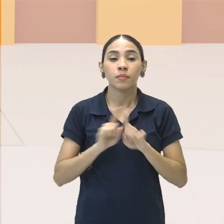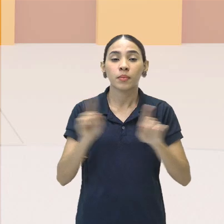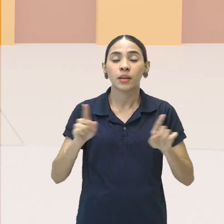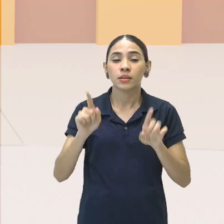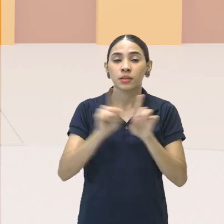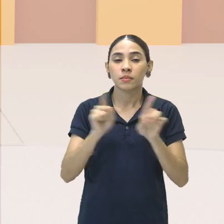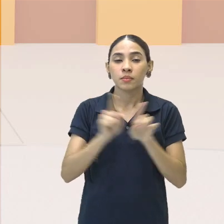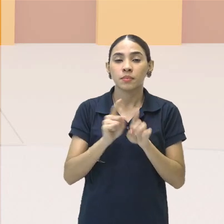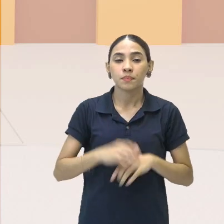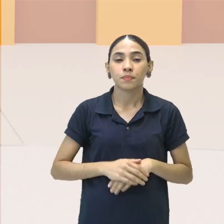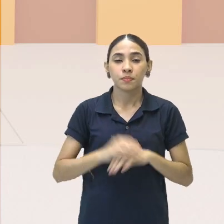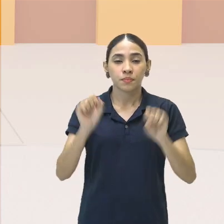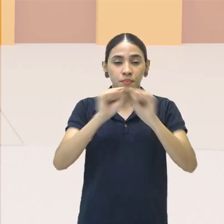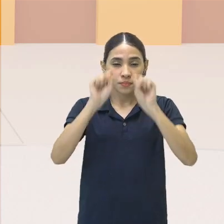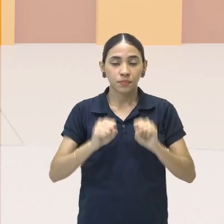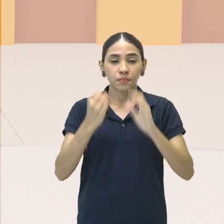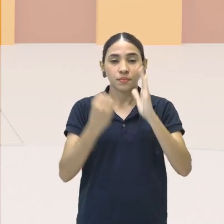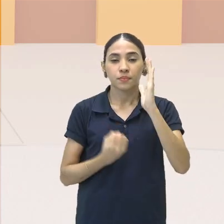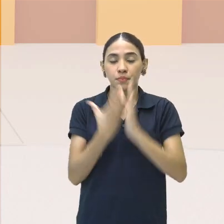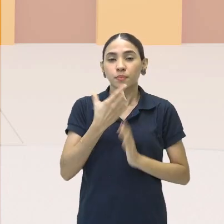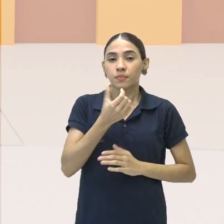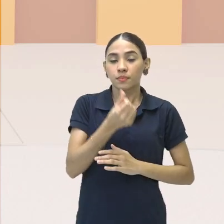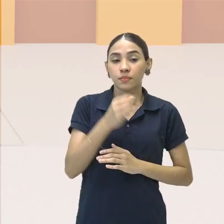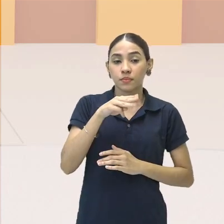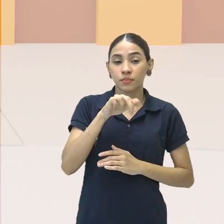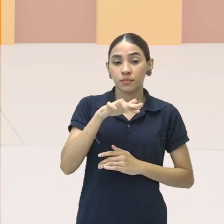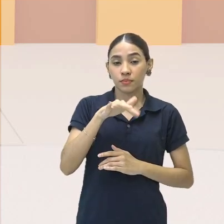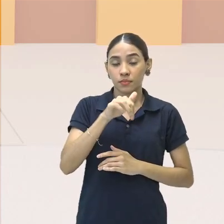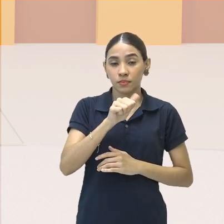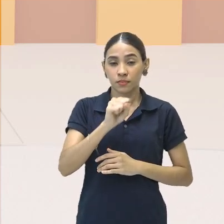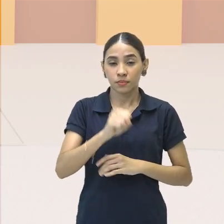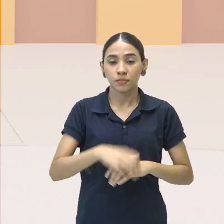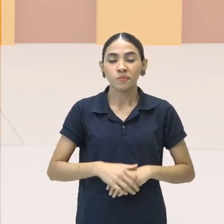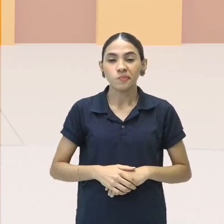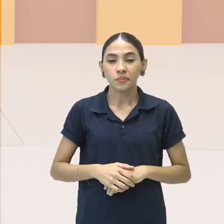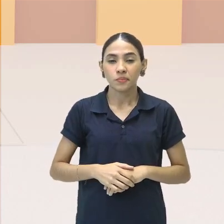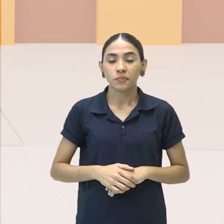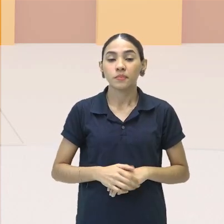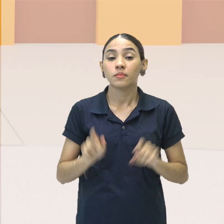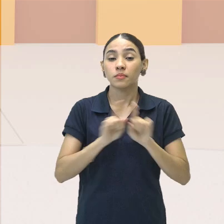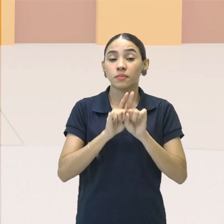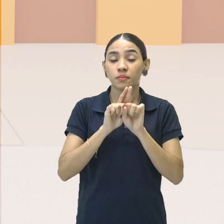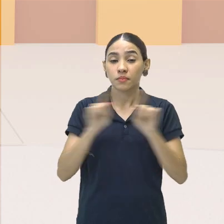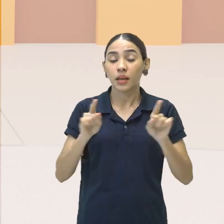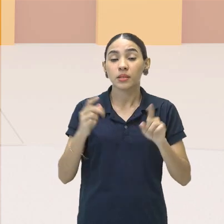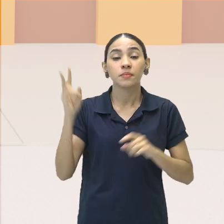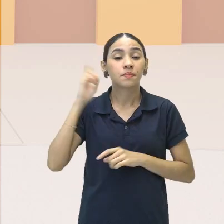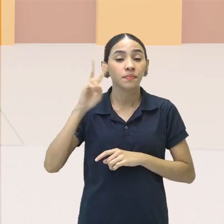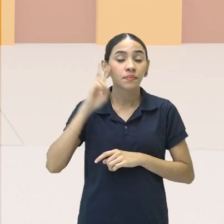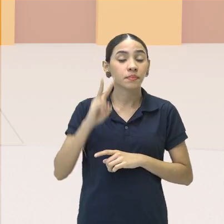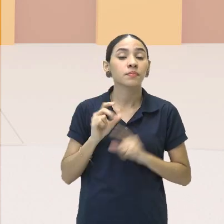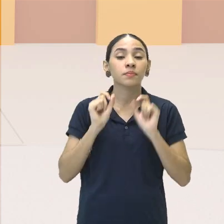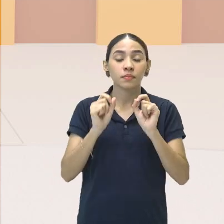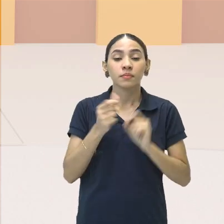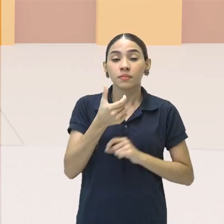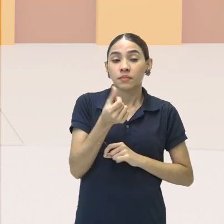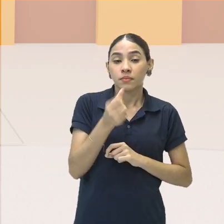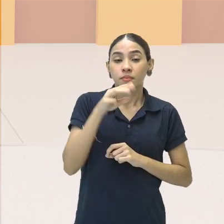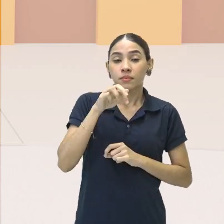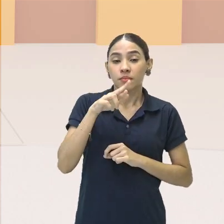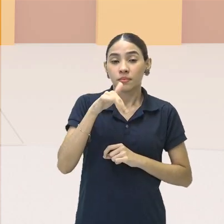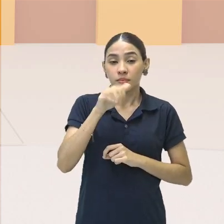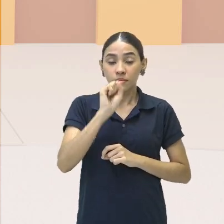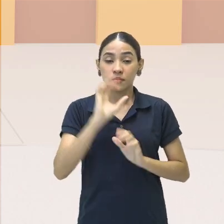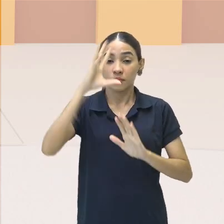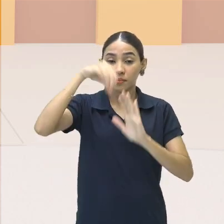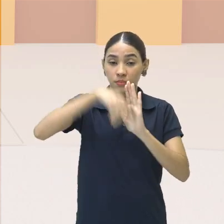questão da implementação das Seis Marias, porém, né, devemos lembrar que as Seis Marias elas estavam